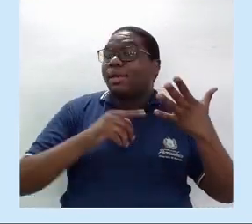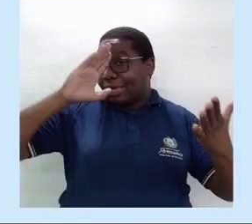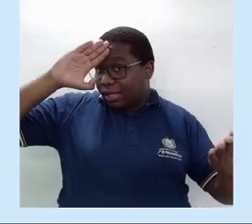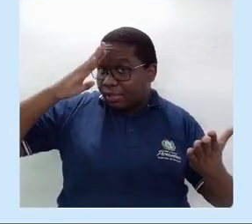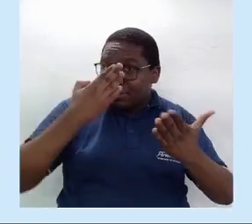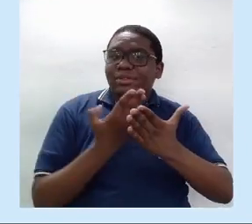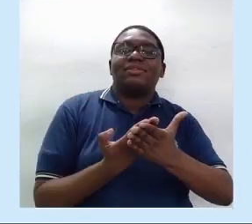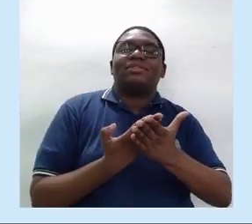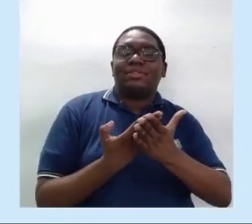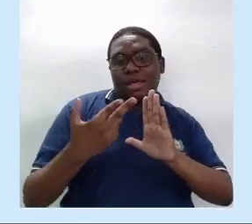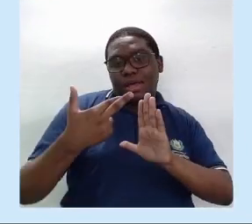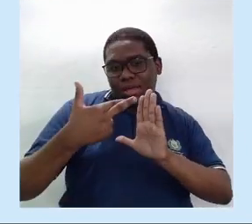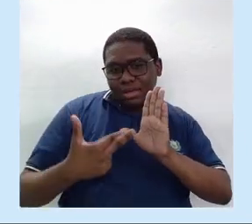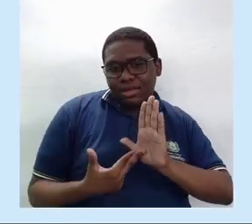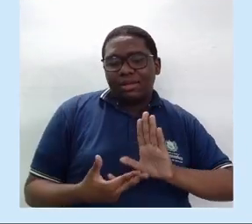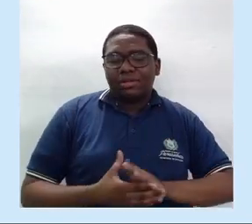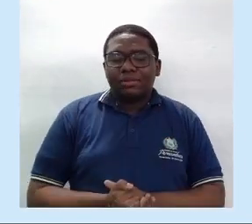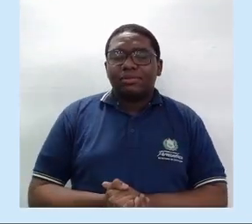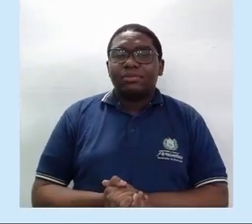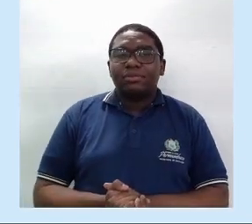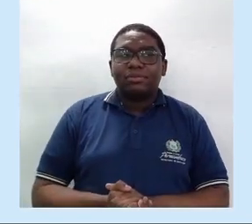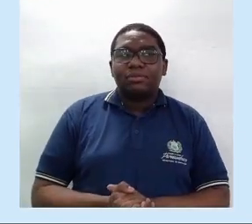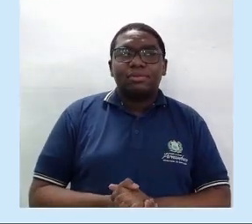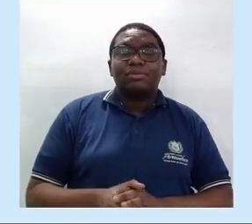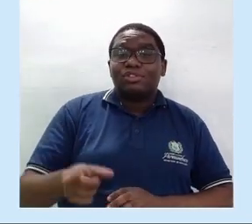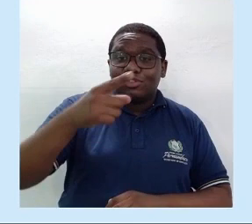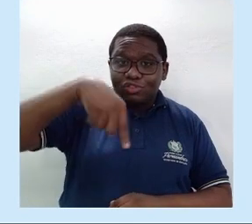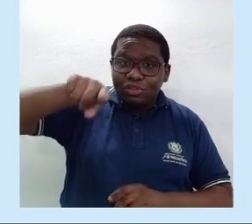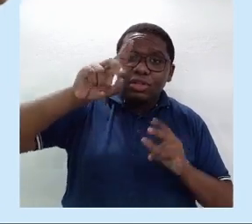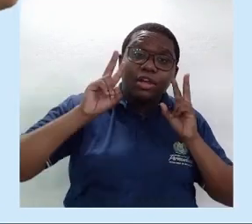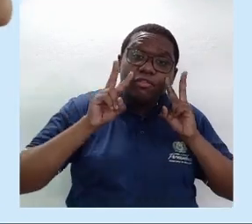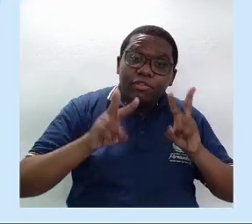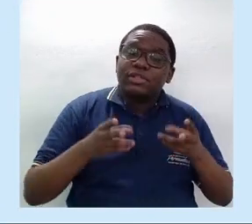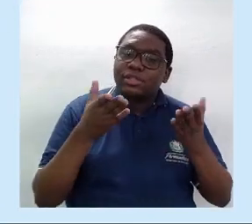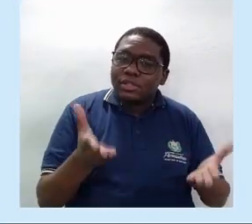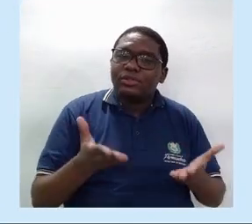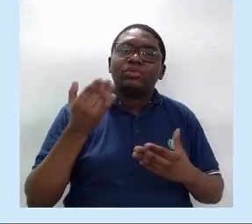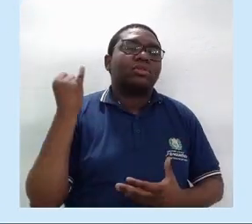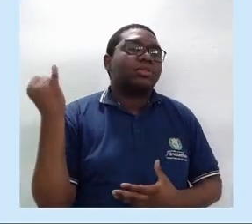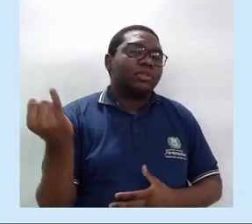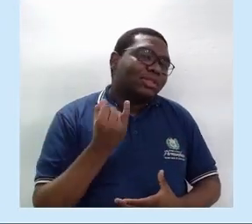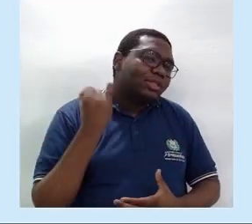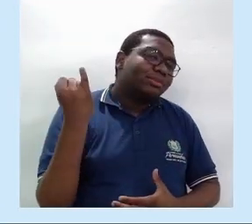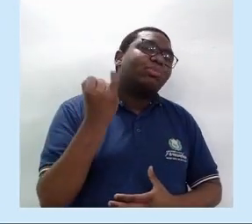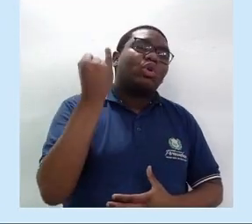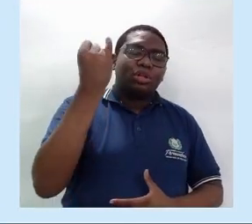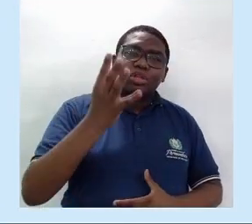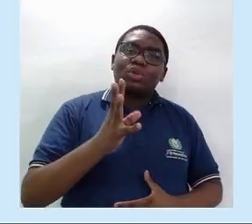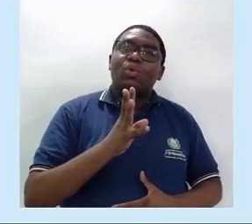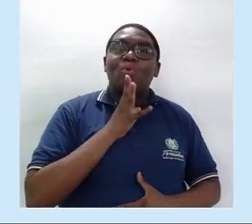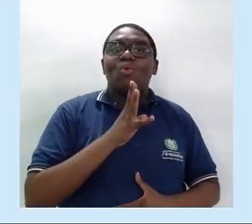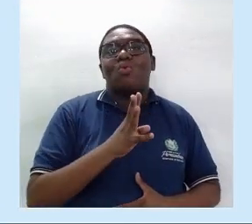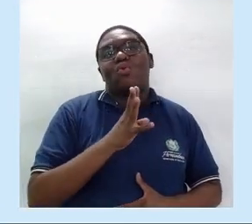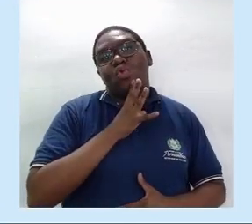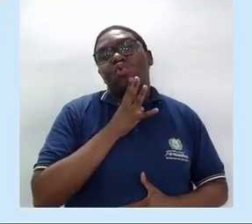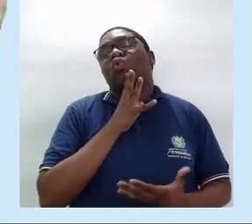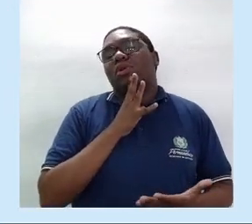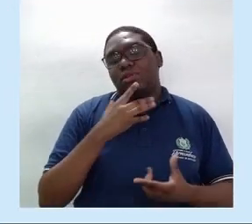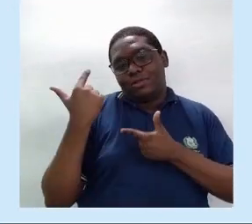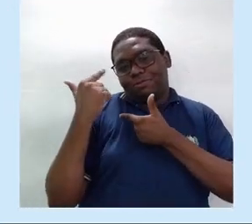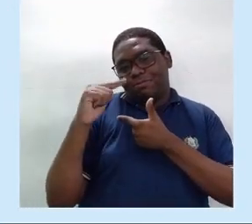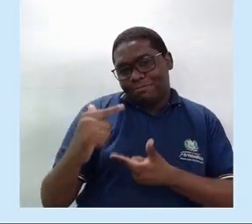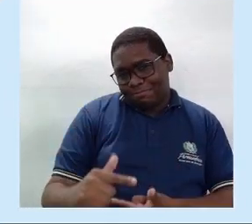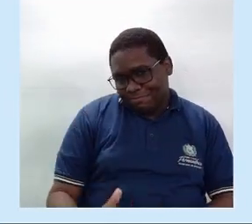do Espiritismo. Vejam só, prezados estudantes, vejam como é importante conhecer a tradição. Veja